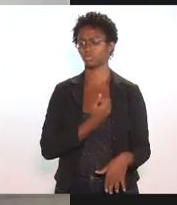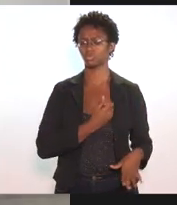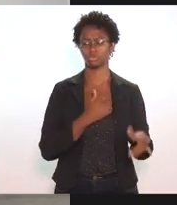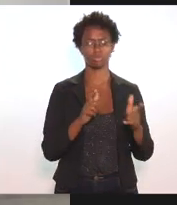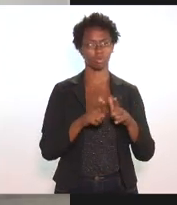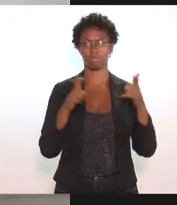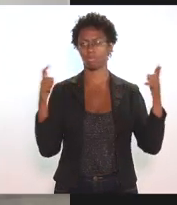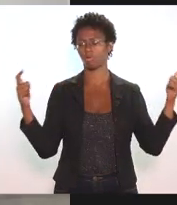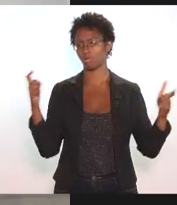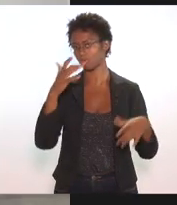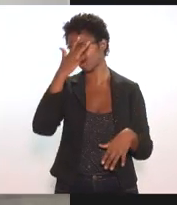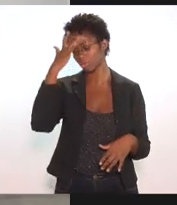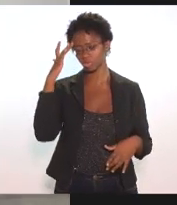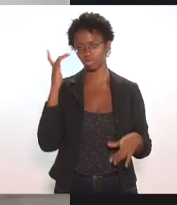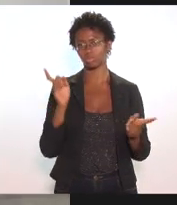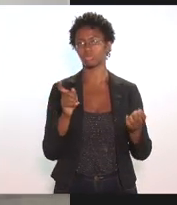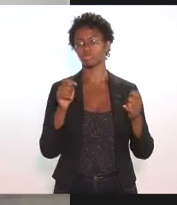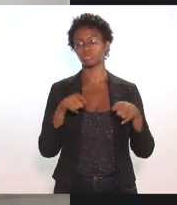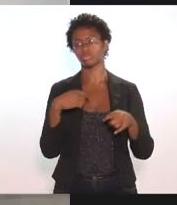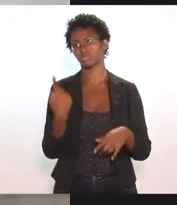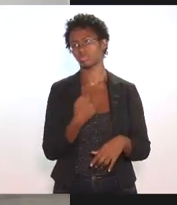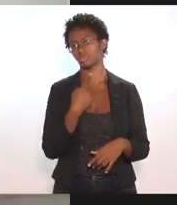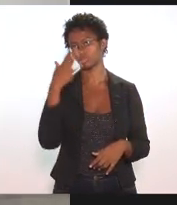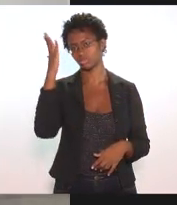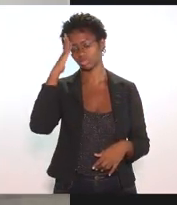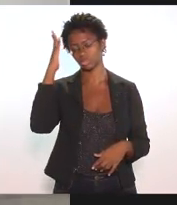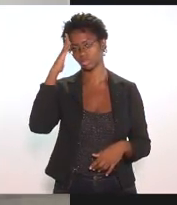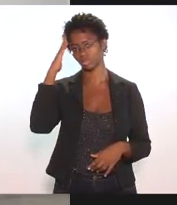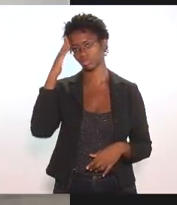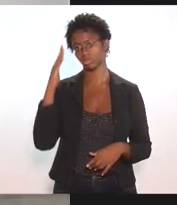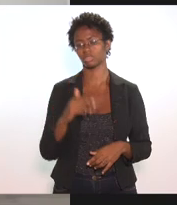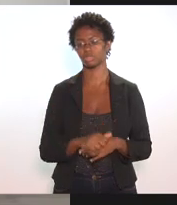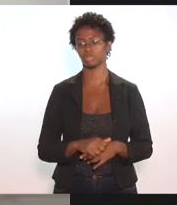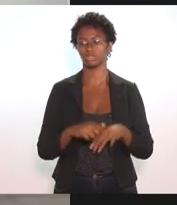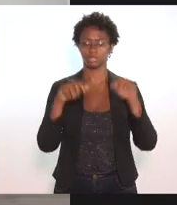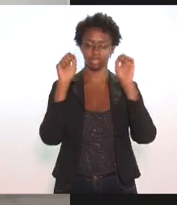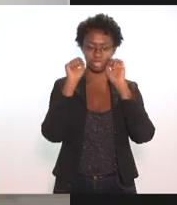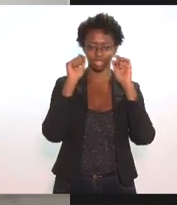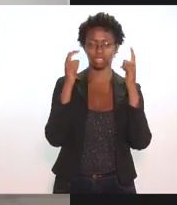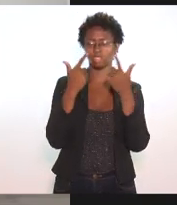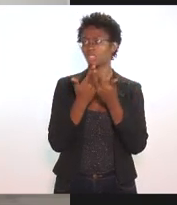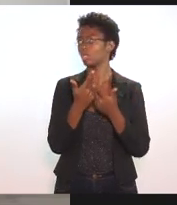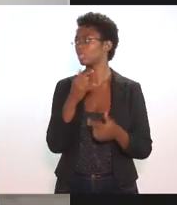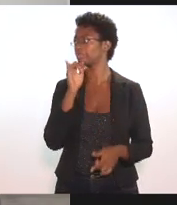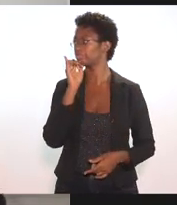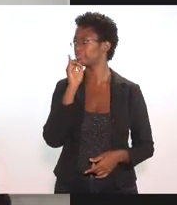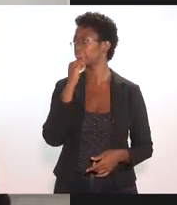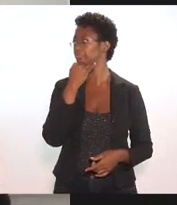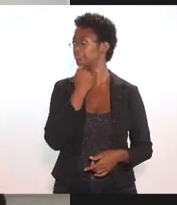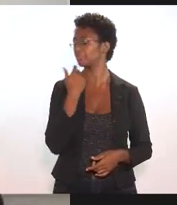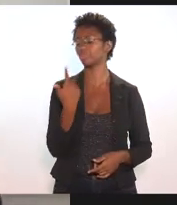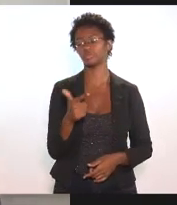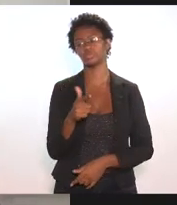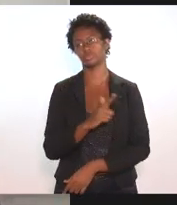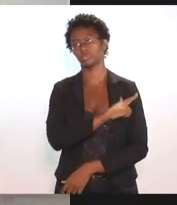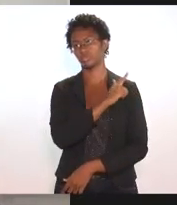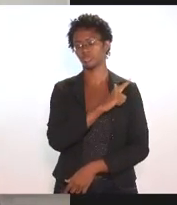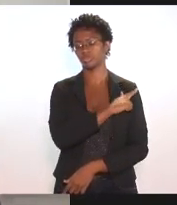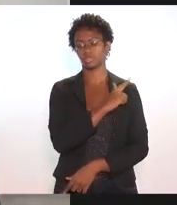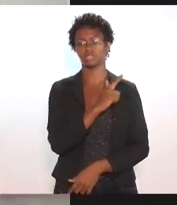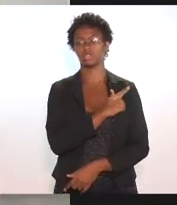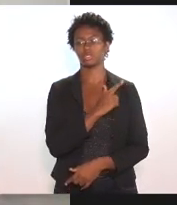pessoas possíveis, né? A gente sabe que a Assembleia Legislativa, infelizmente, não tem gerência para